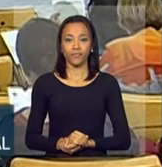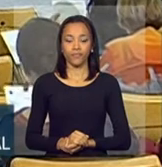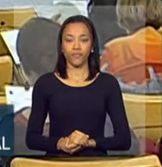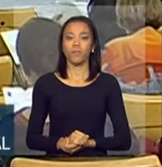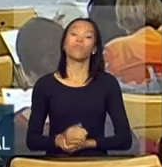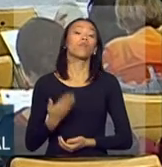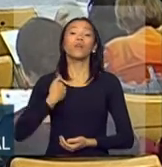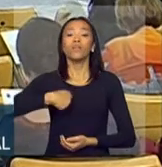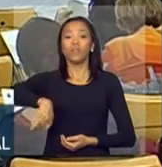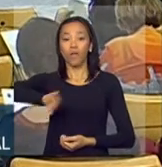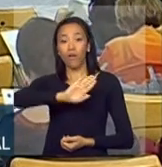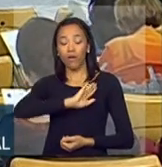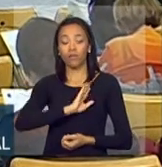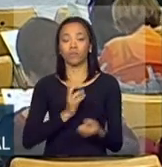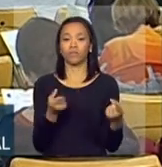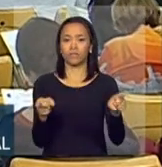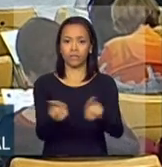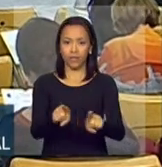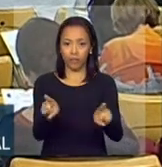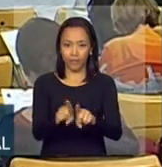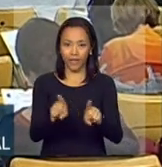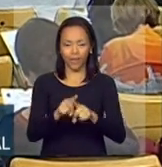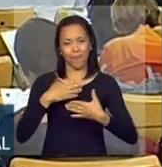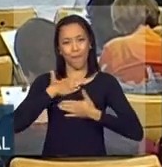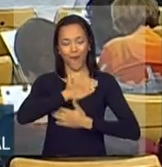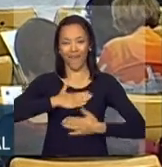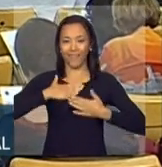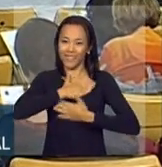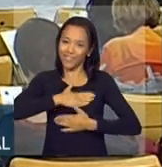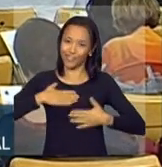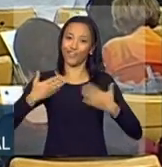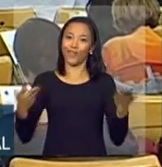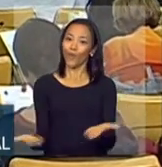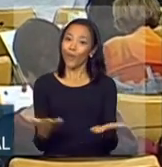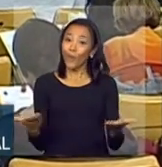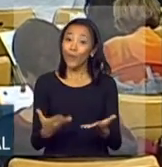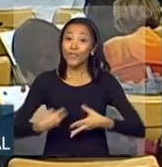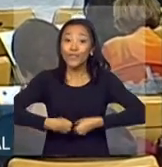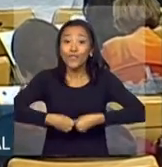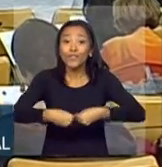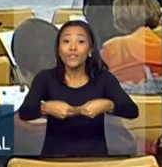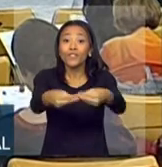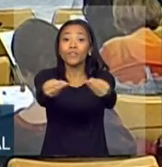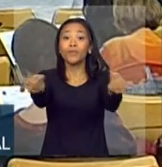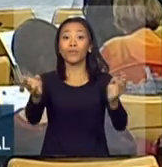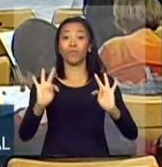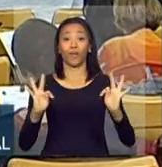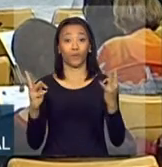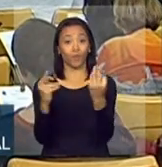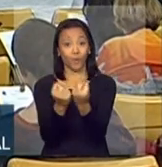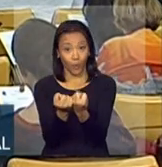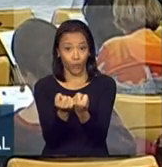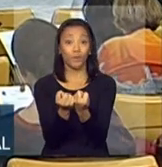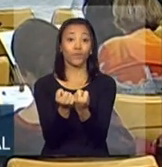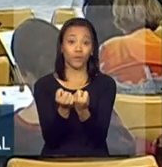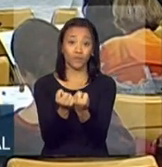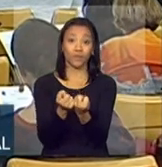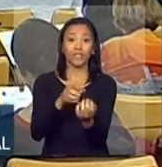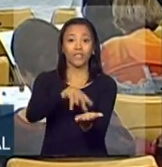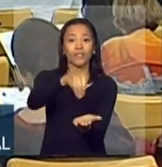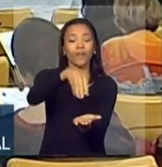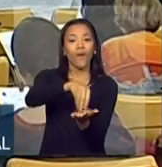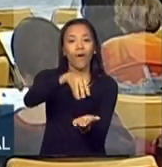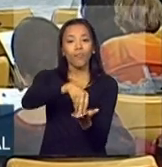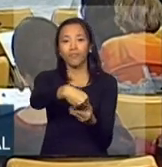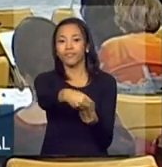Nós também estamos com um prazer enorme hoje de distribuir para todos e todas, espero que tenha sido suficiente o número de